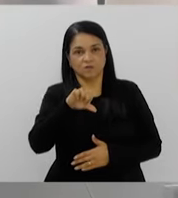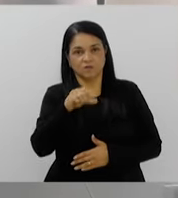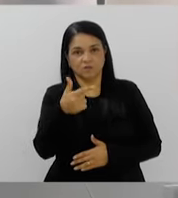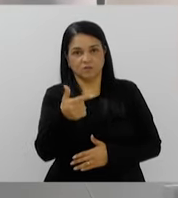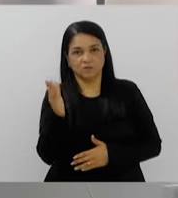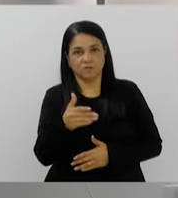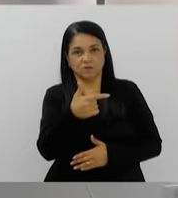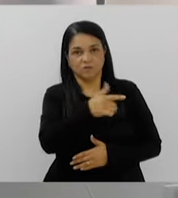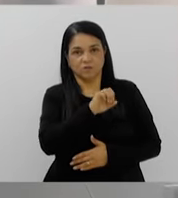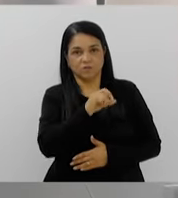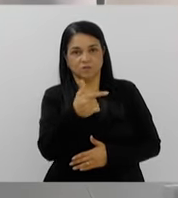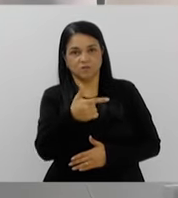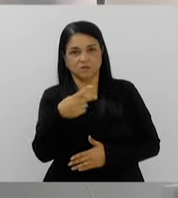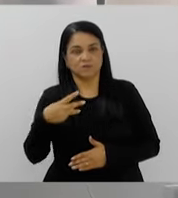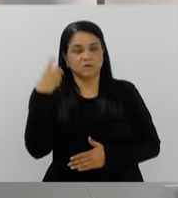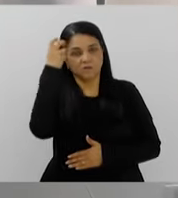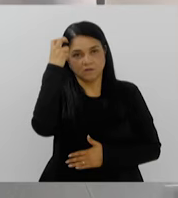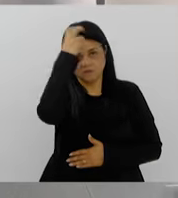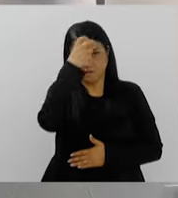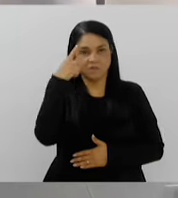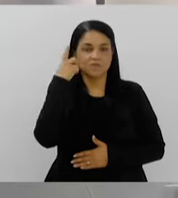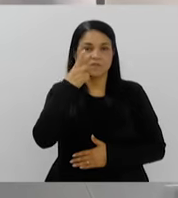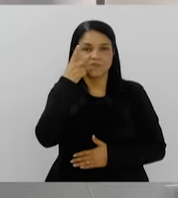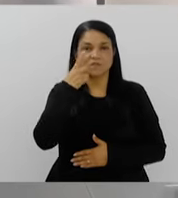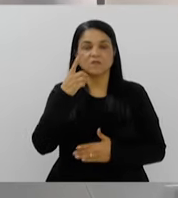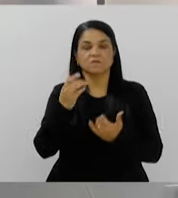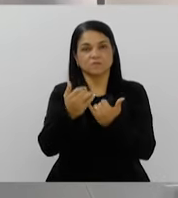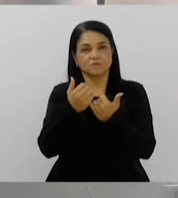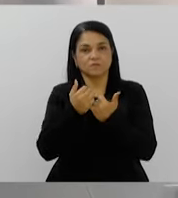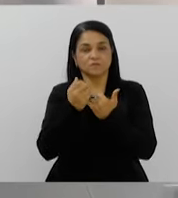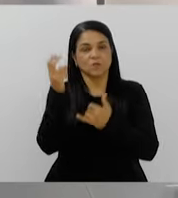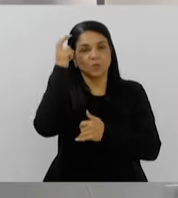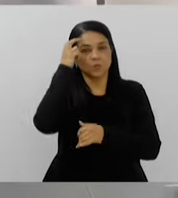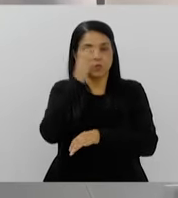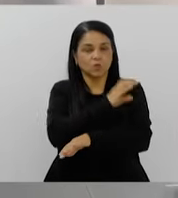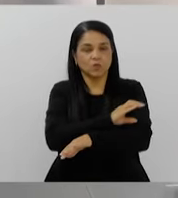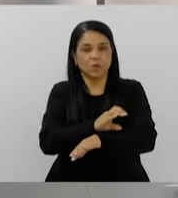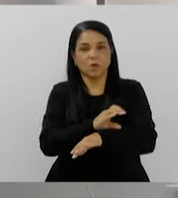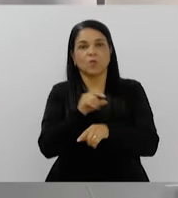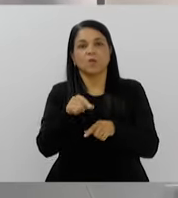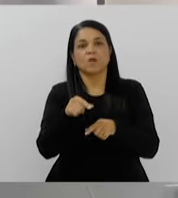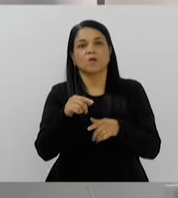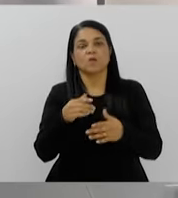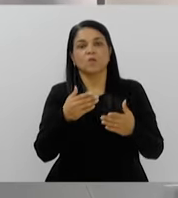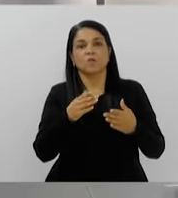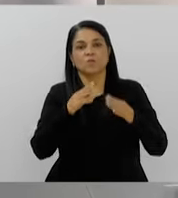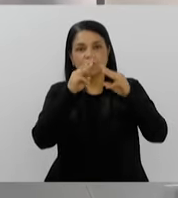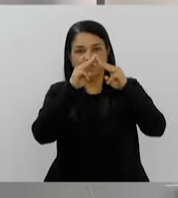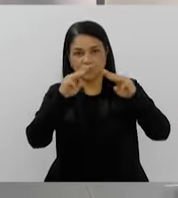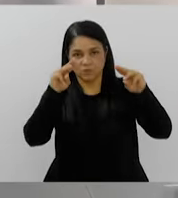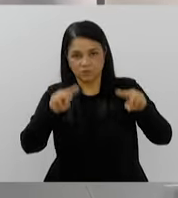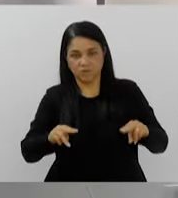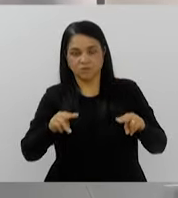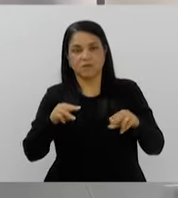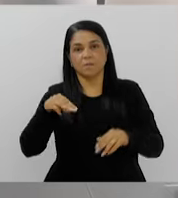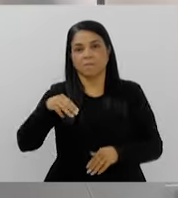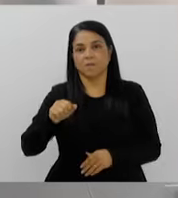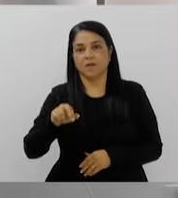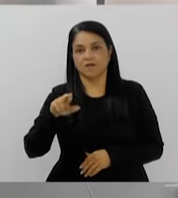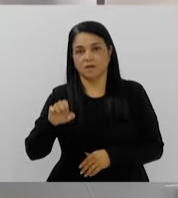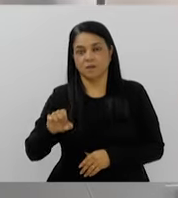de autoria da deputada Verônica Lima, que declara como patrimônio cultural, turístico e material do estado do Rio de Janeiro o Museu da Maré. Deputada Élica, para